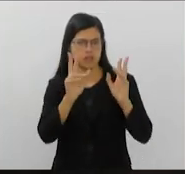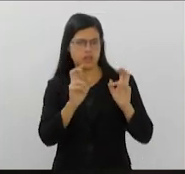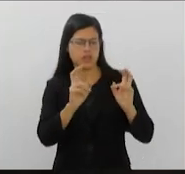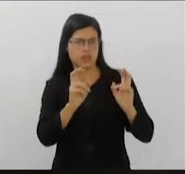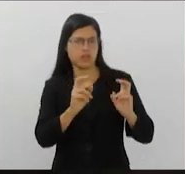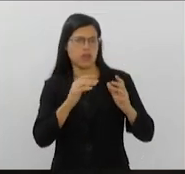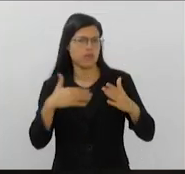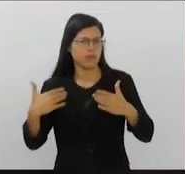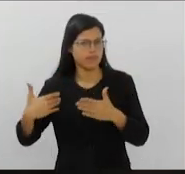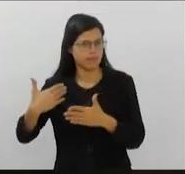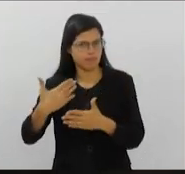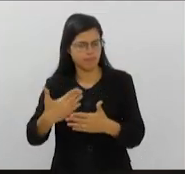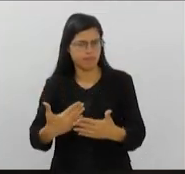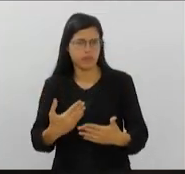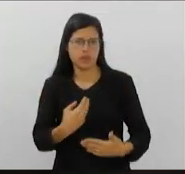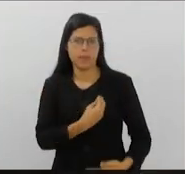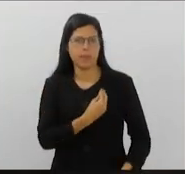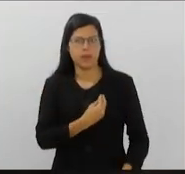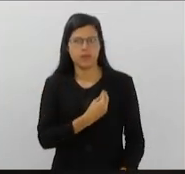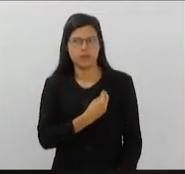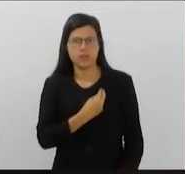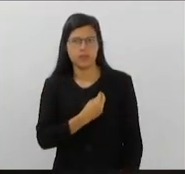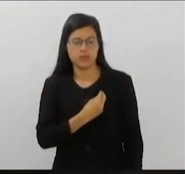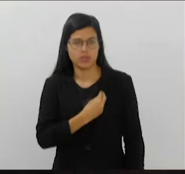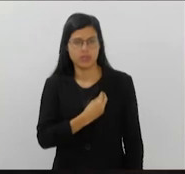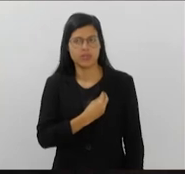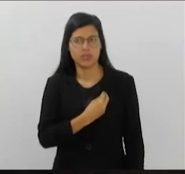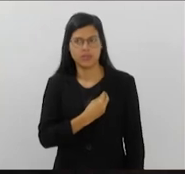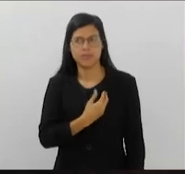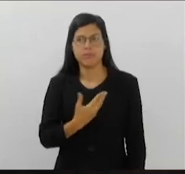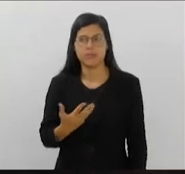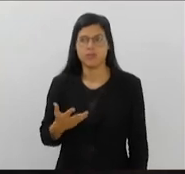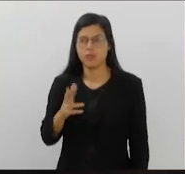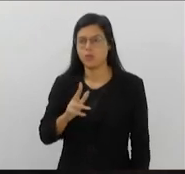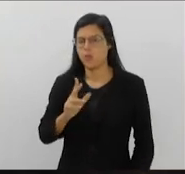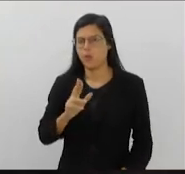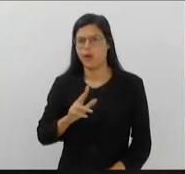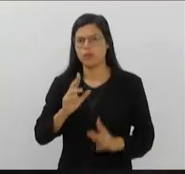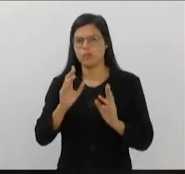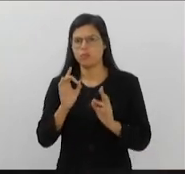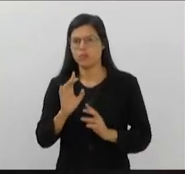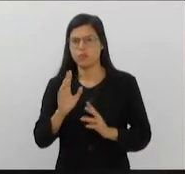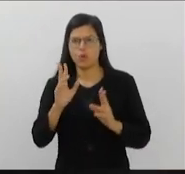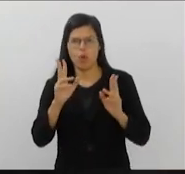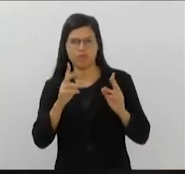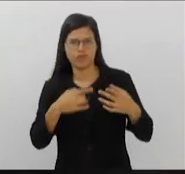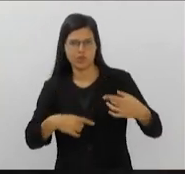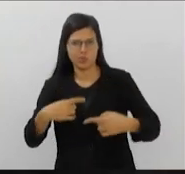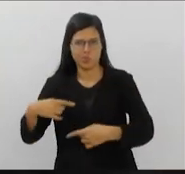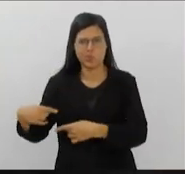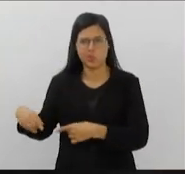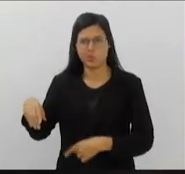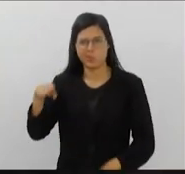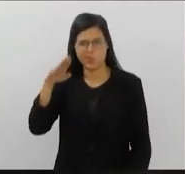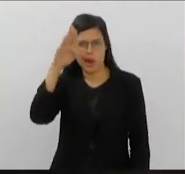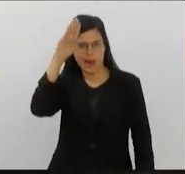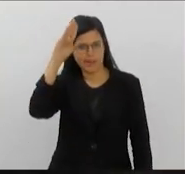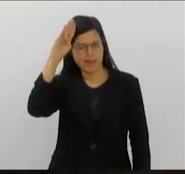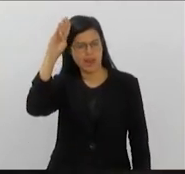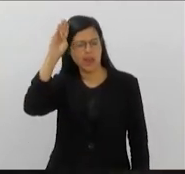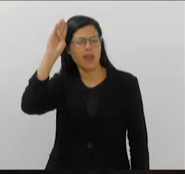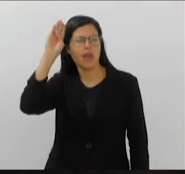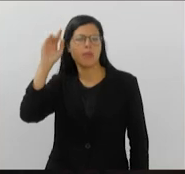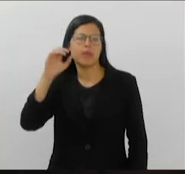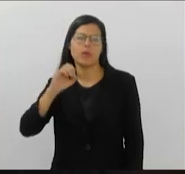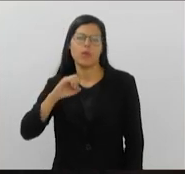se tornado presente na vida das pessoas, não é um termo mais que é só discutido no âmbito da academia, não fica restrito no âmbito do